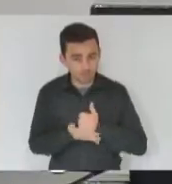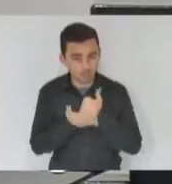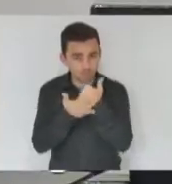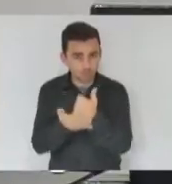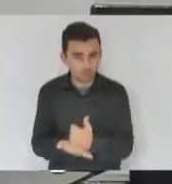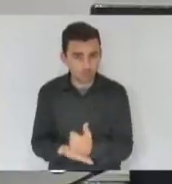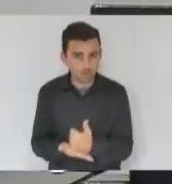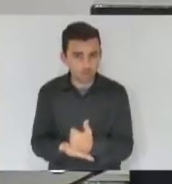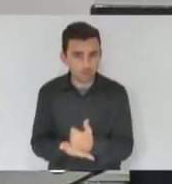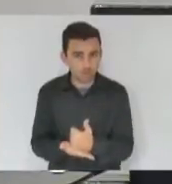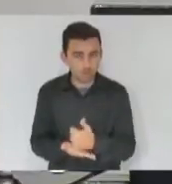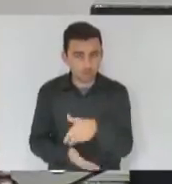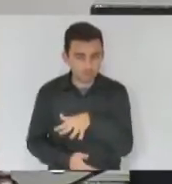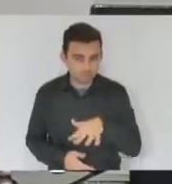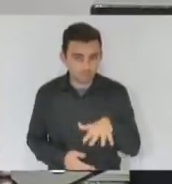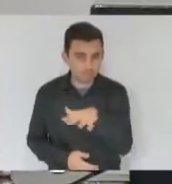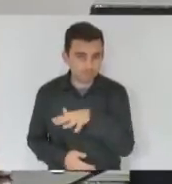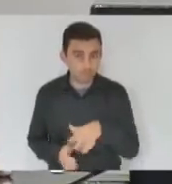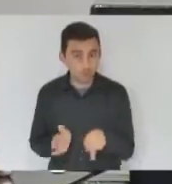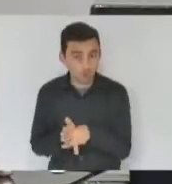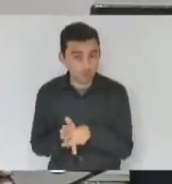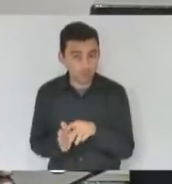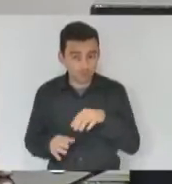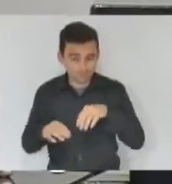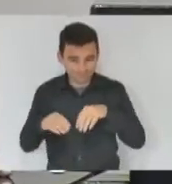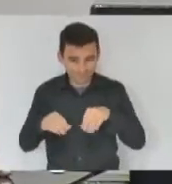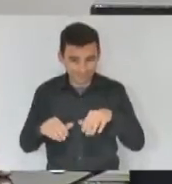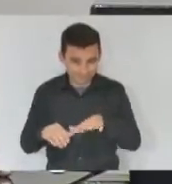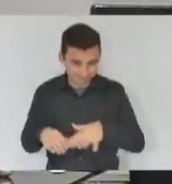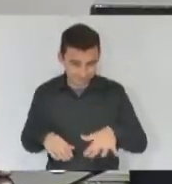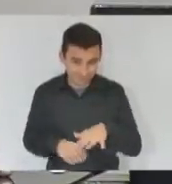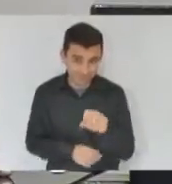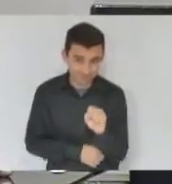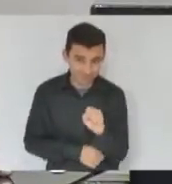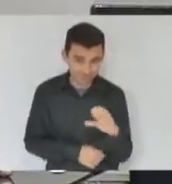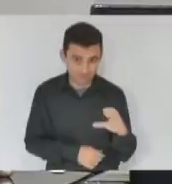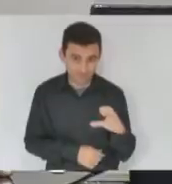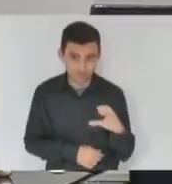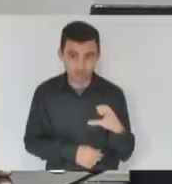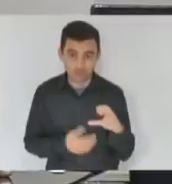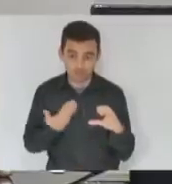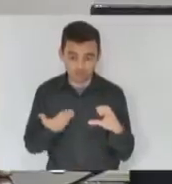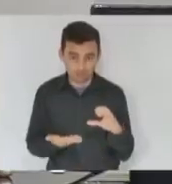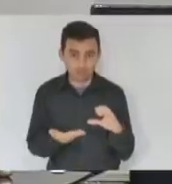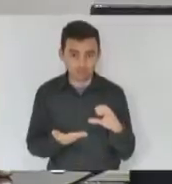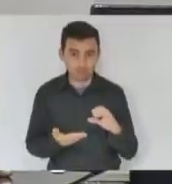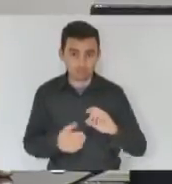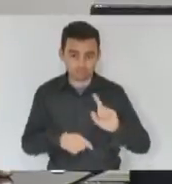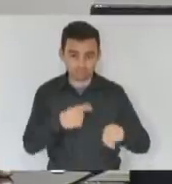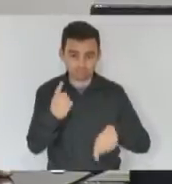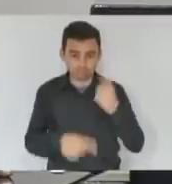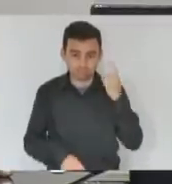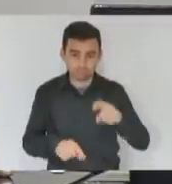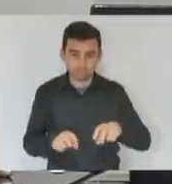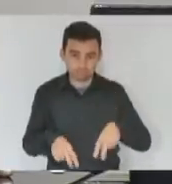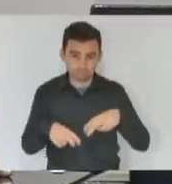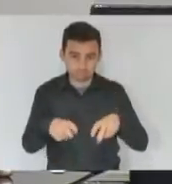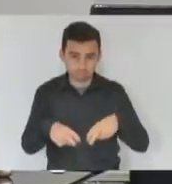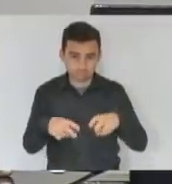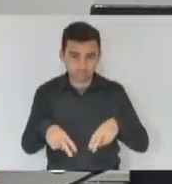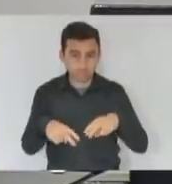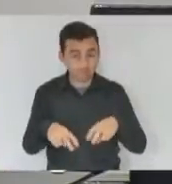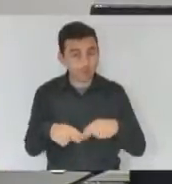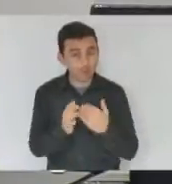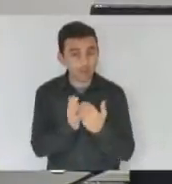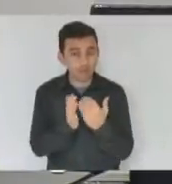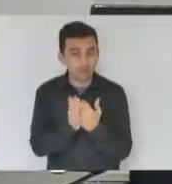esta parte importante do território catarinense, que é um celeiro da agricultura, uma região